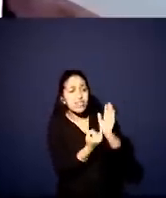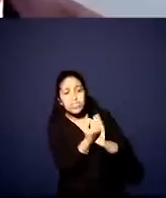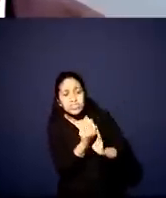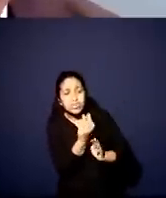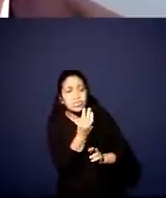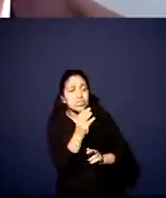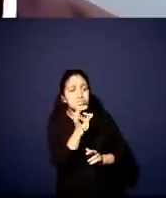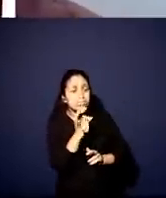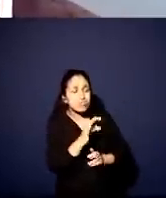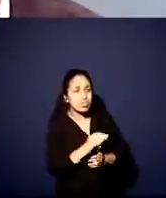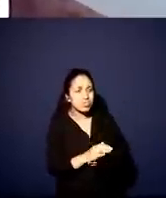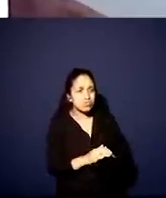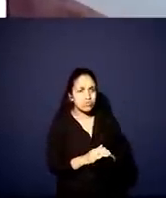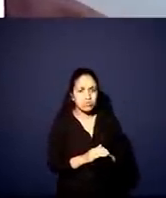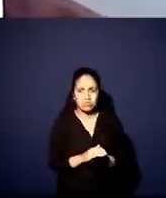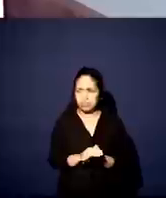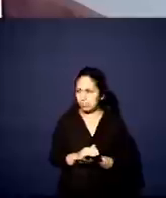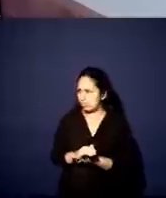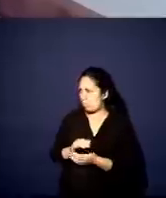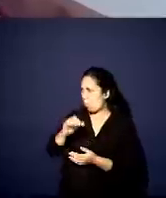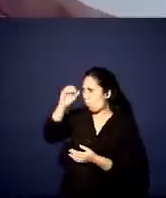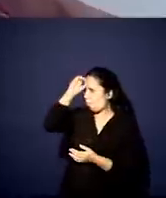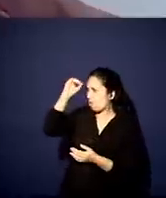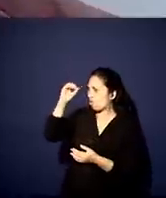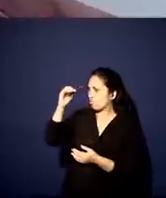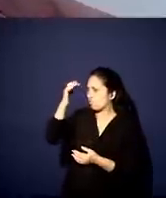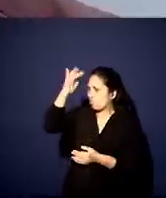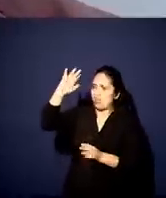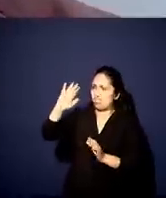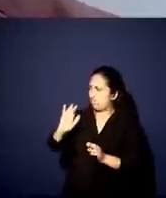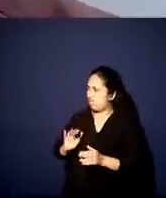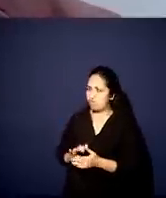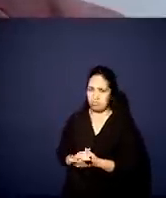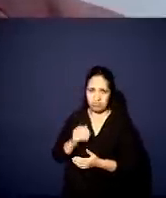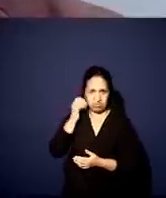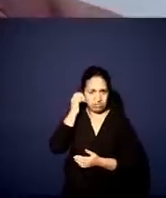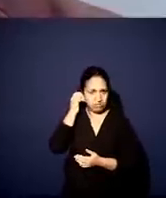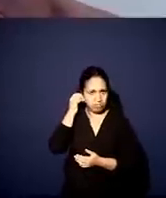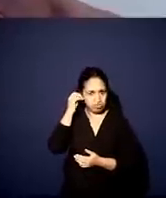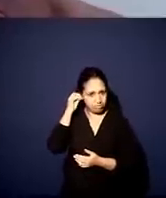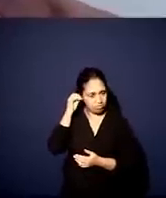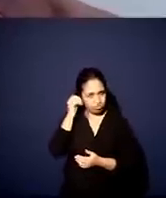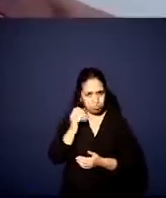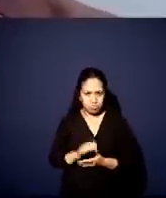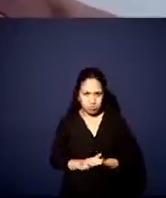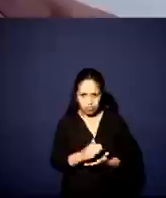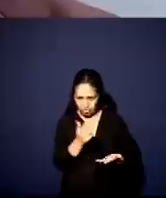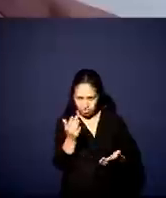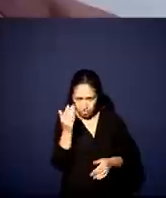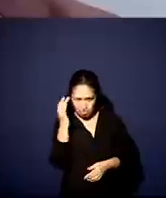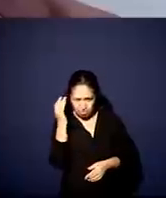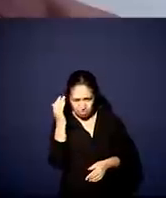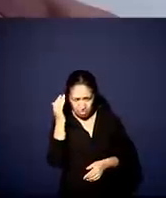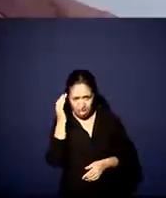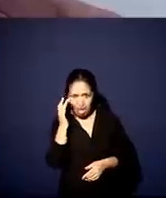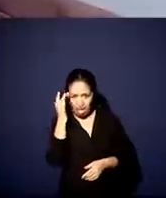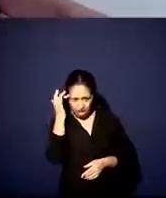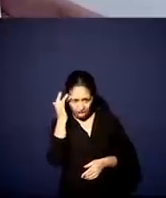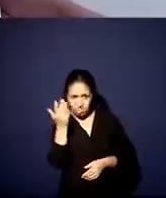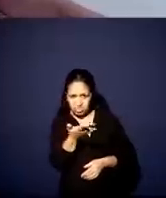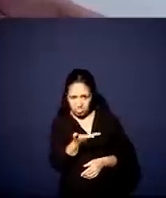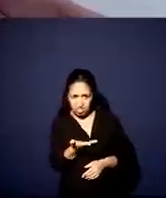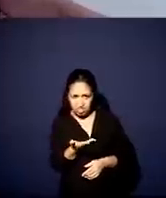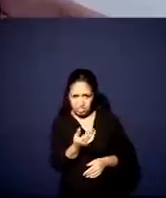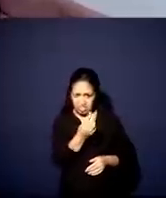inflação, tem menor ideia. Inflação, você acha que que realmente importa para as pessoas é essa